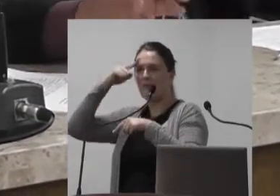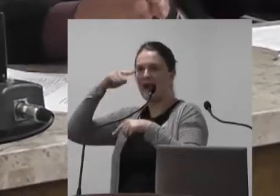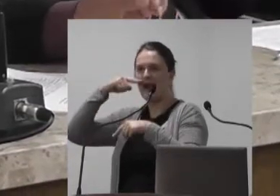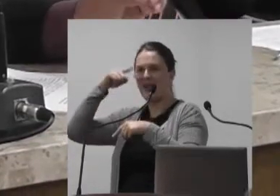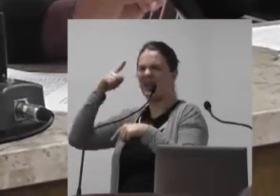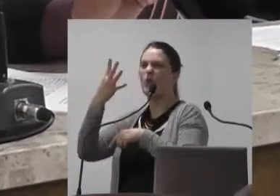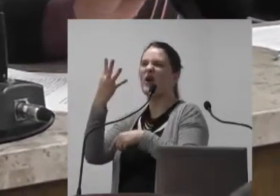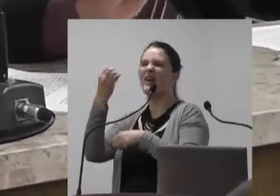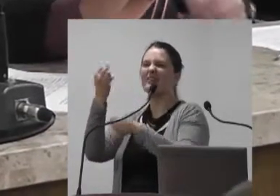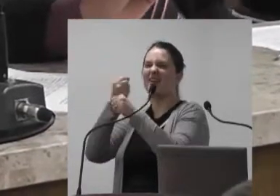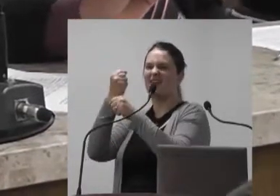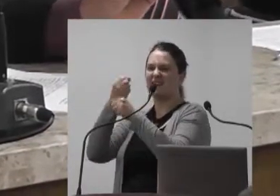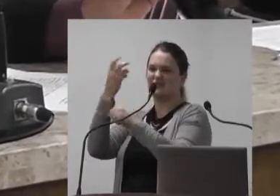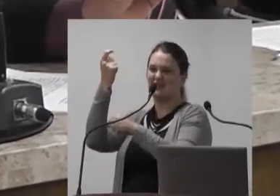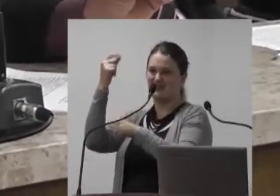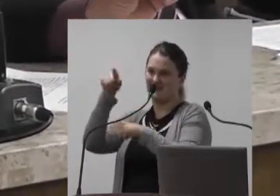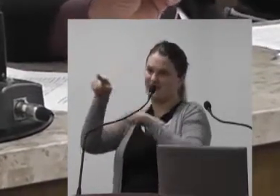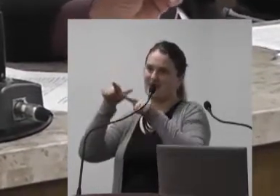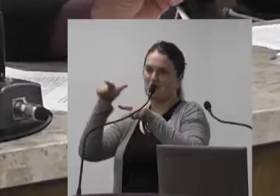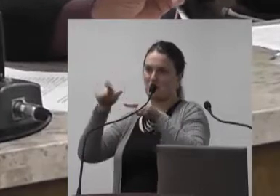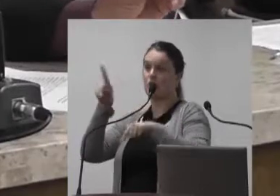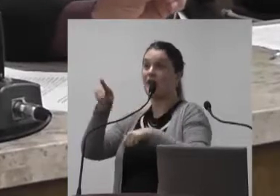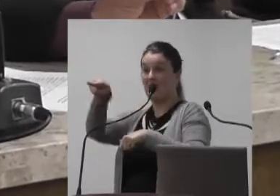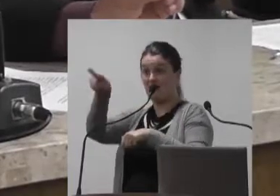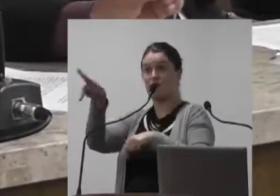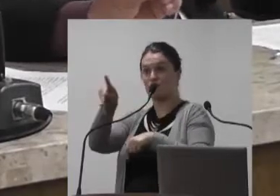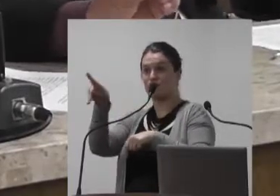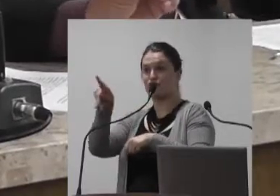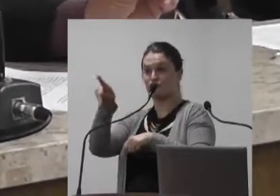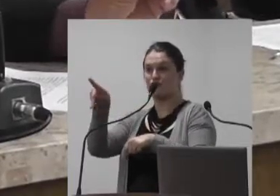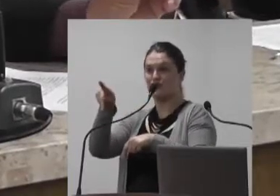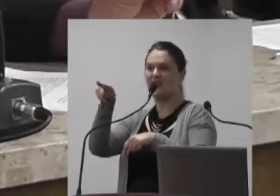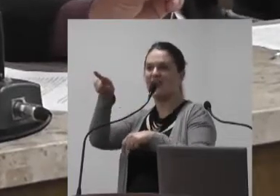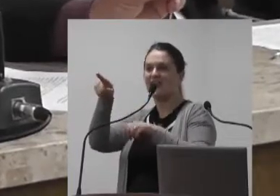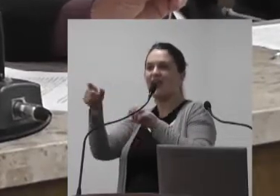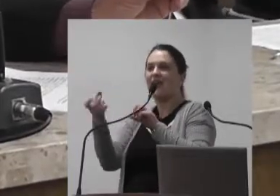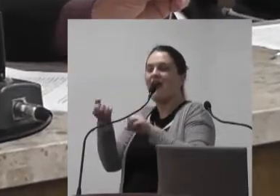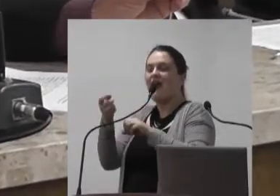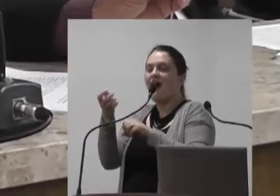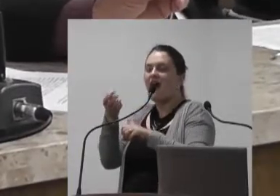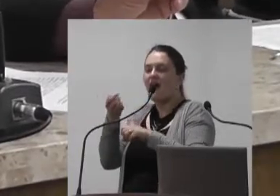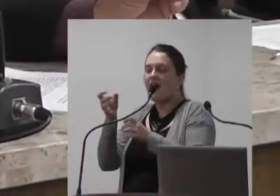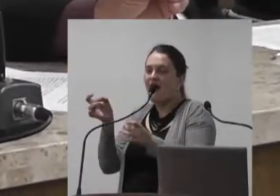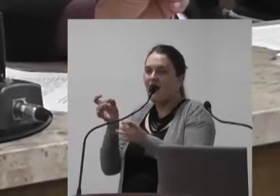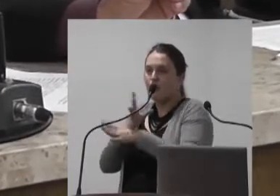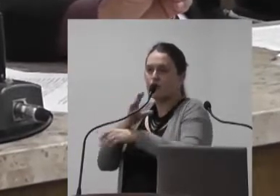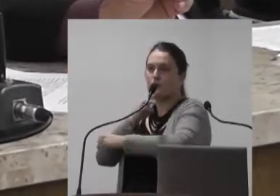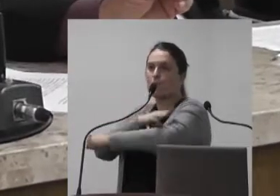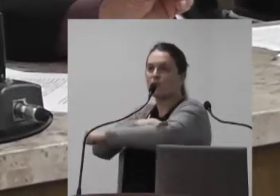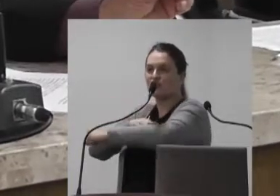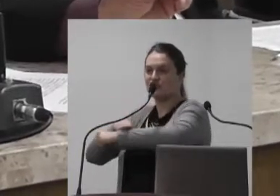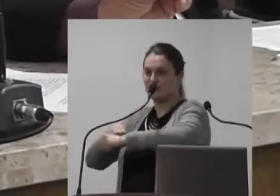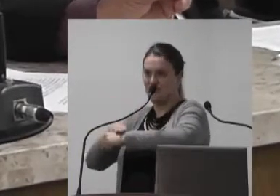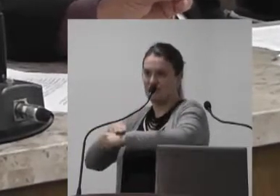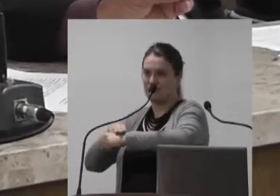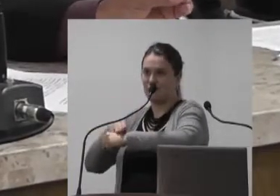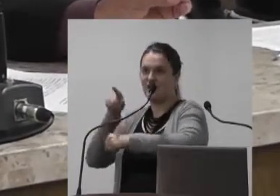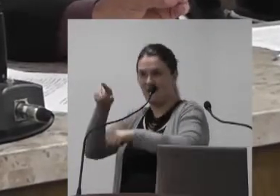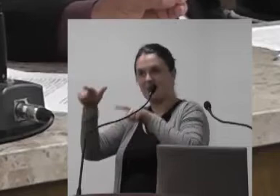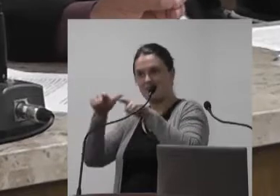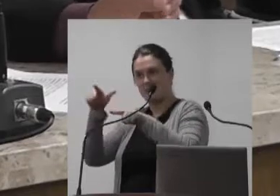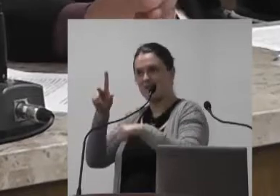e poucos anos atrás. Quando eu estava concluindo o magistério em Malé,